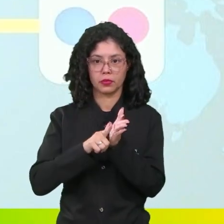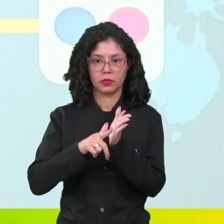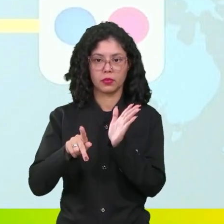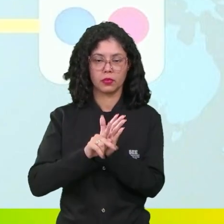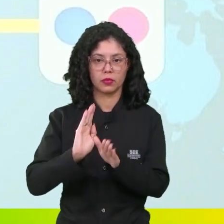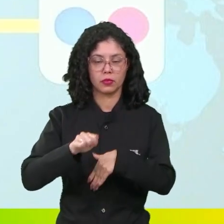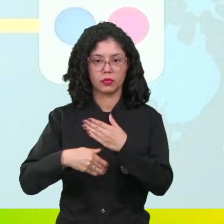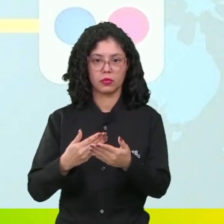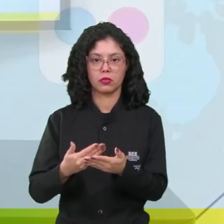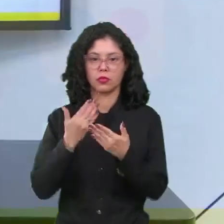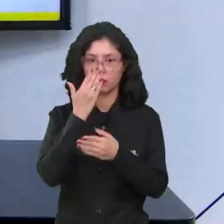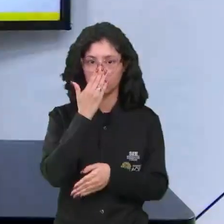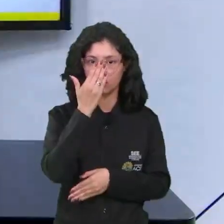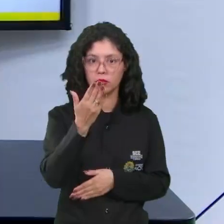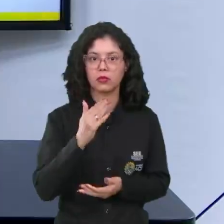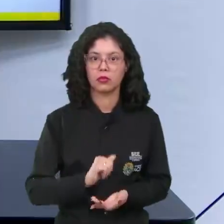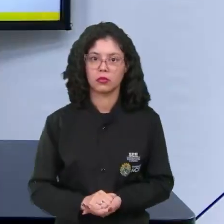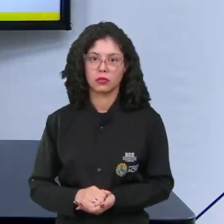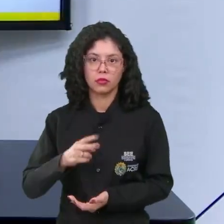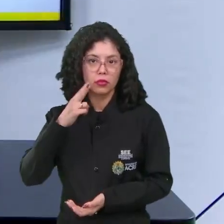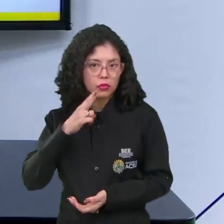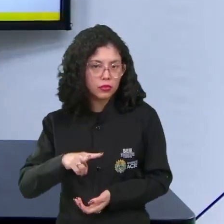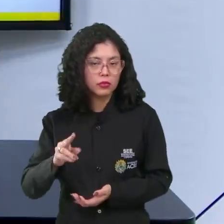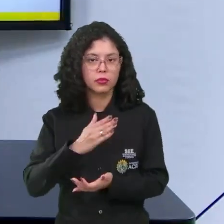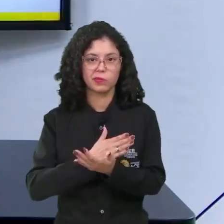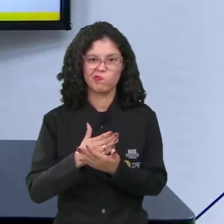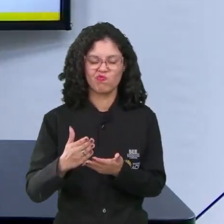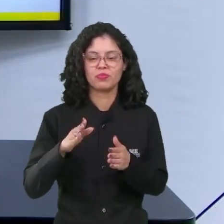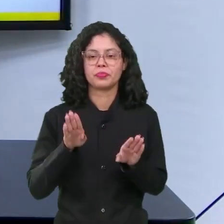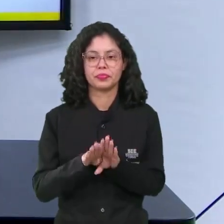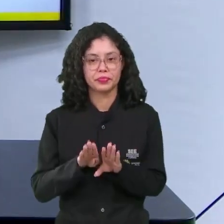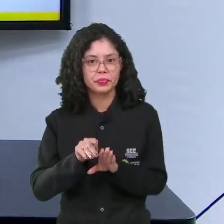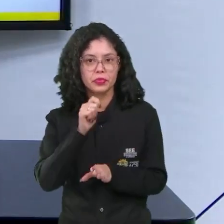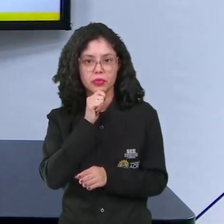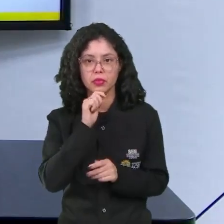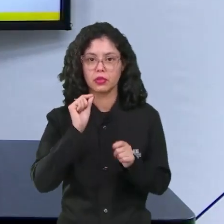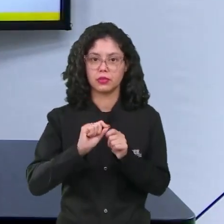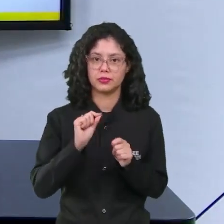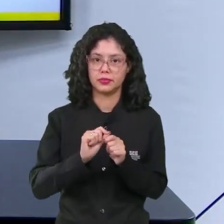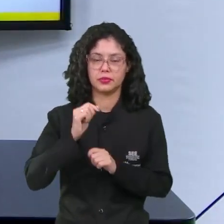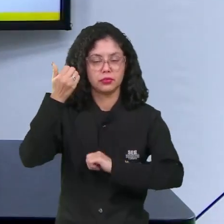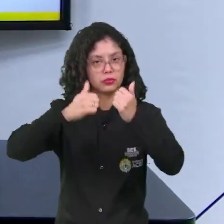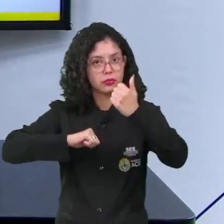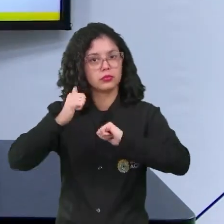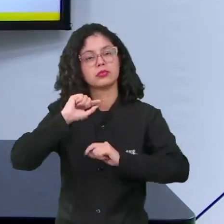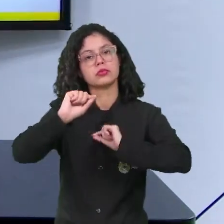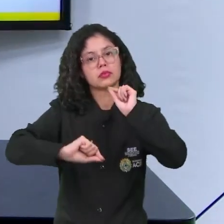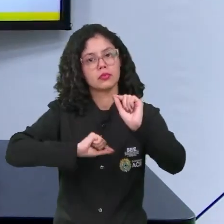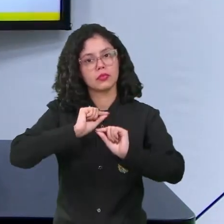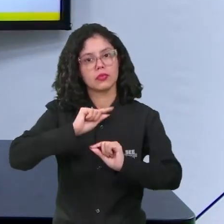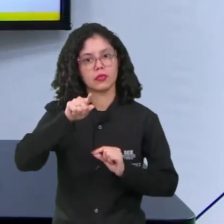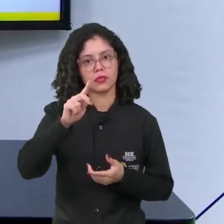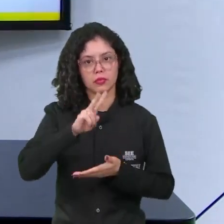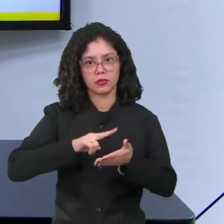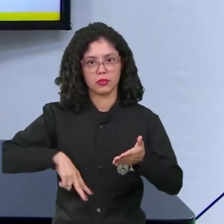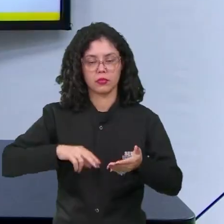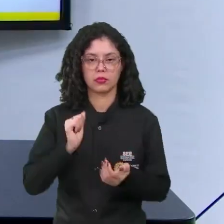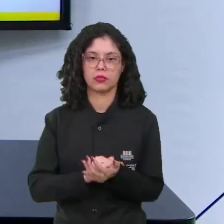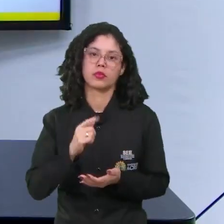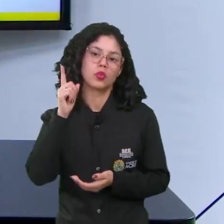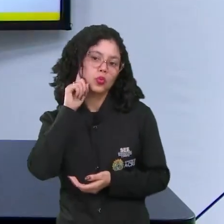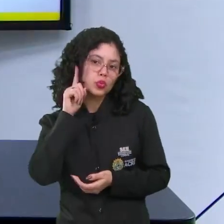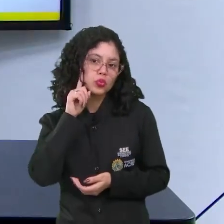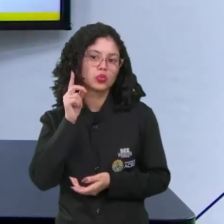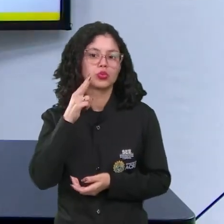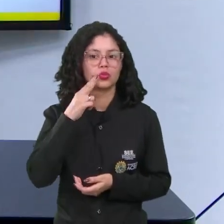estou desempenhando frente às câmeras, viu? Então, começa aí a fazer uma análise do que você lê diariamente,